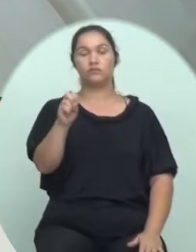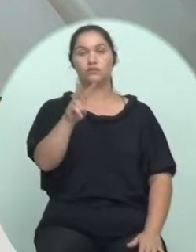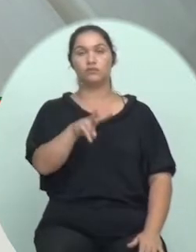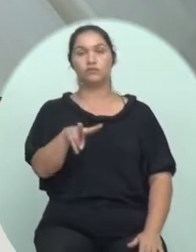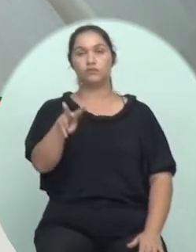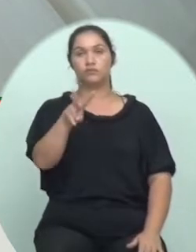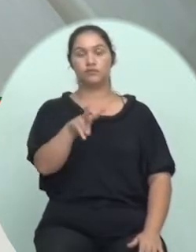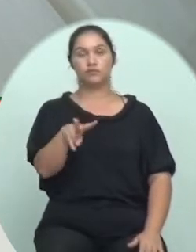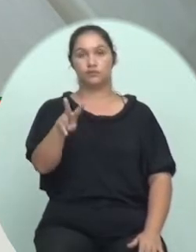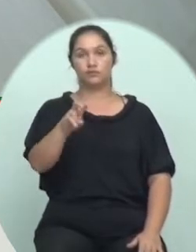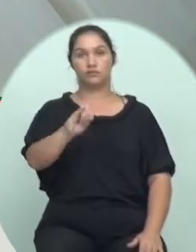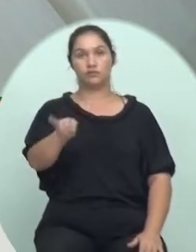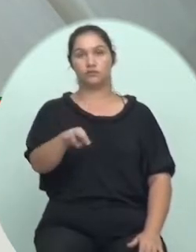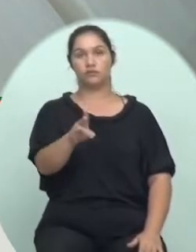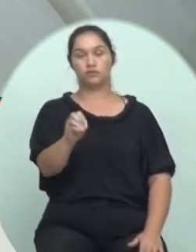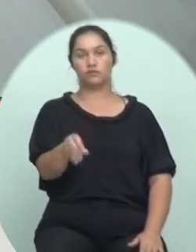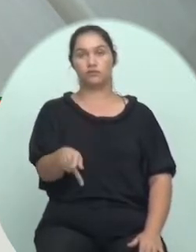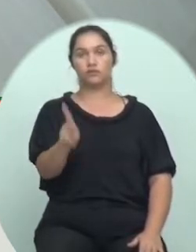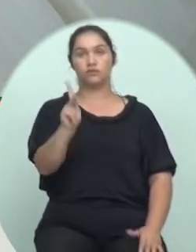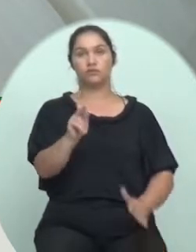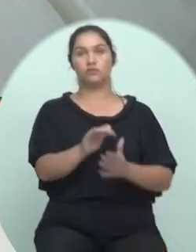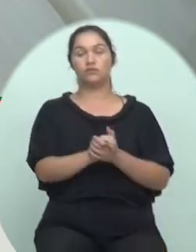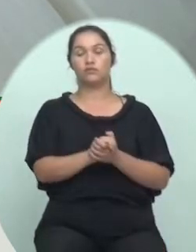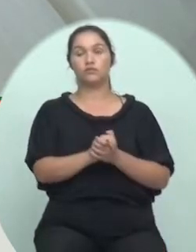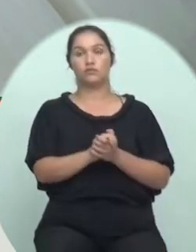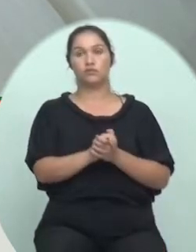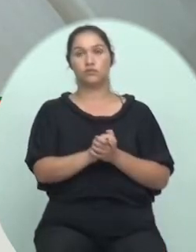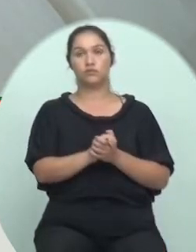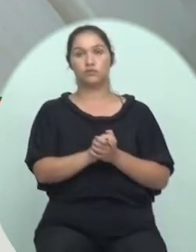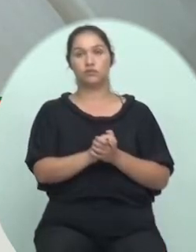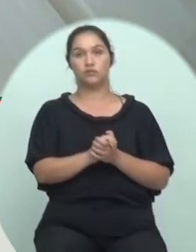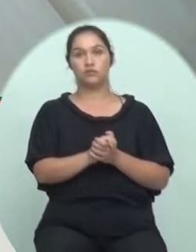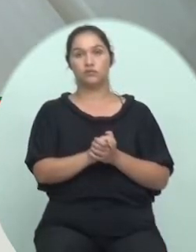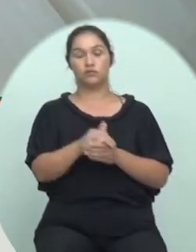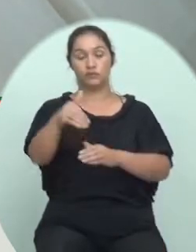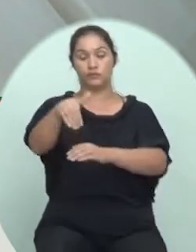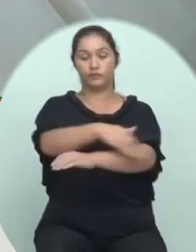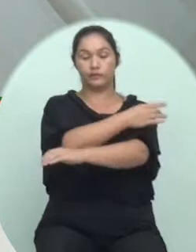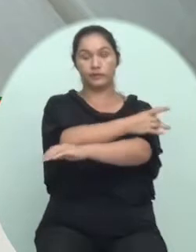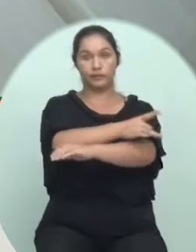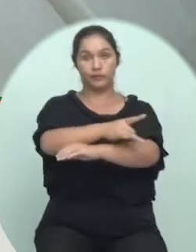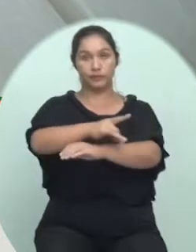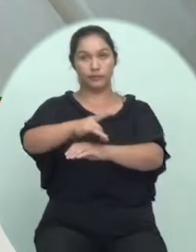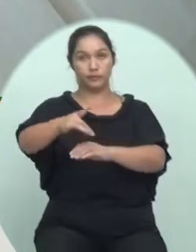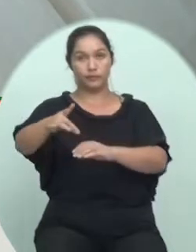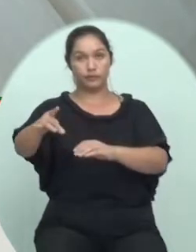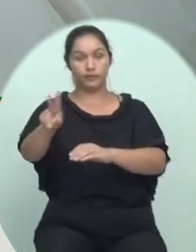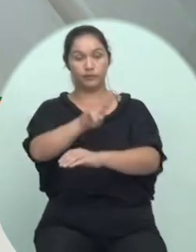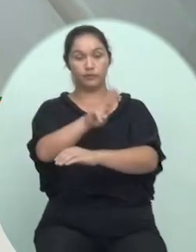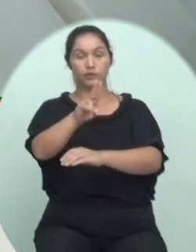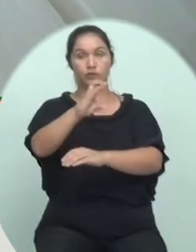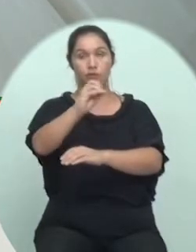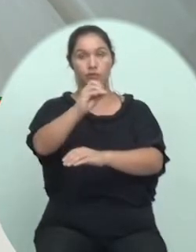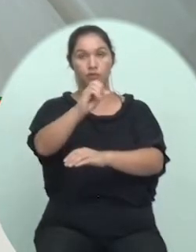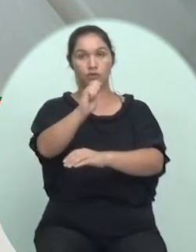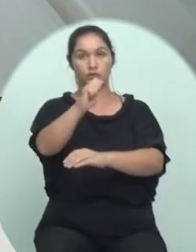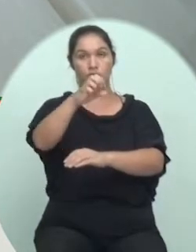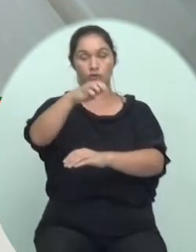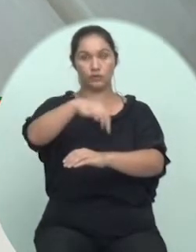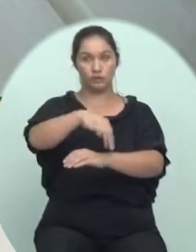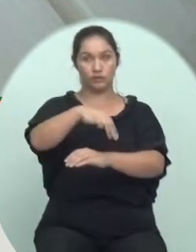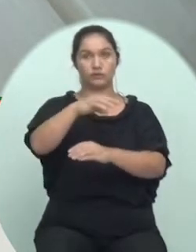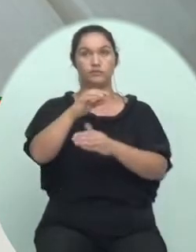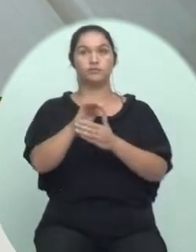08/2019, autor vereador Júlio Kaminski, assunto: reparos na pavimentação asfáltica da Travessa Coan, bairro